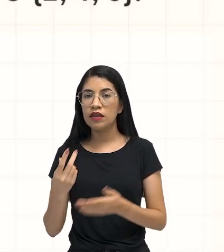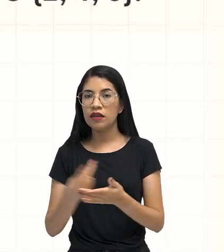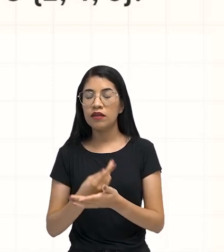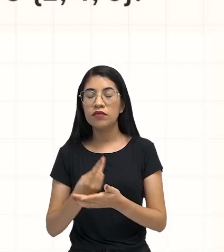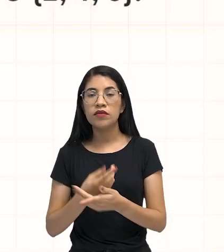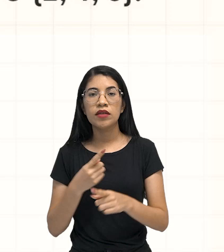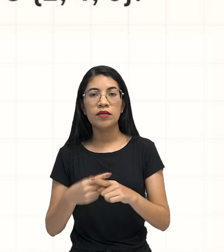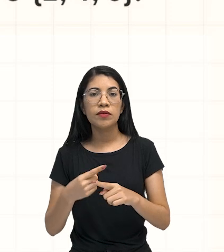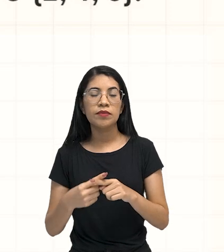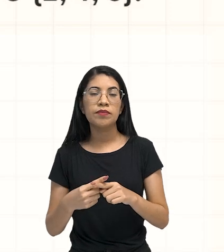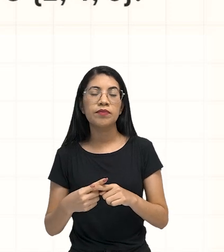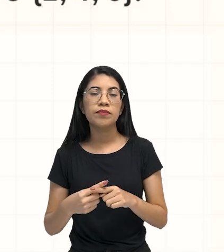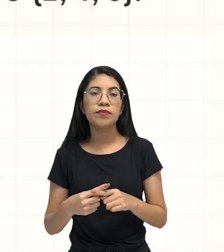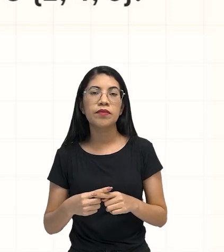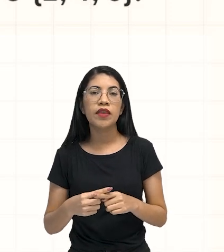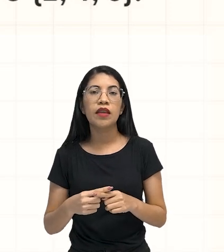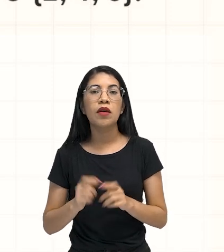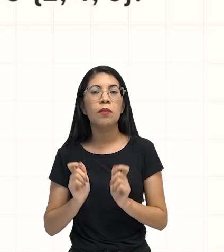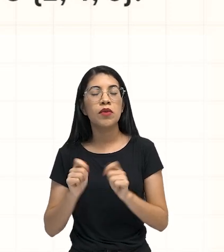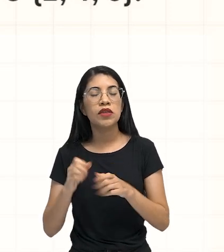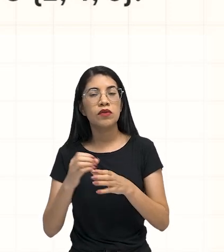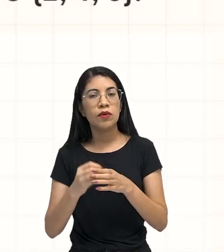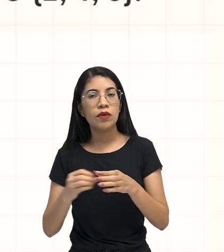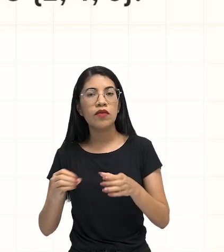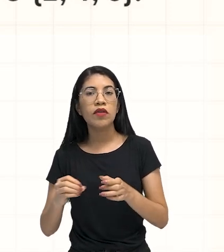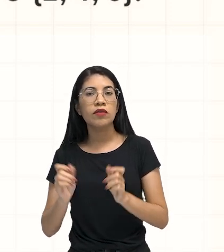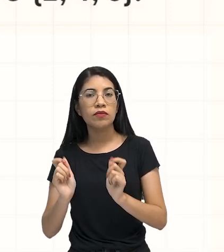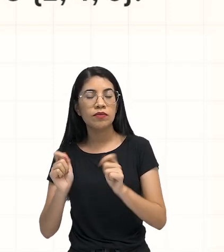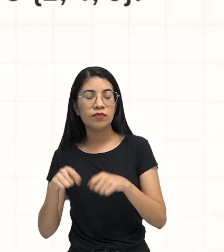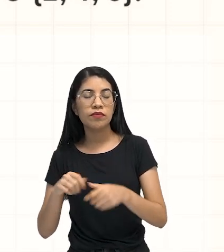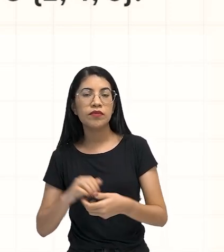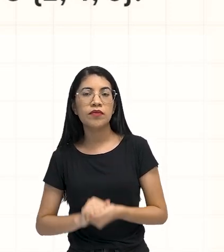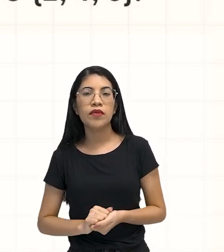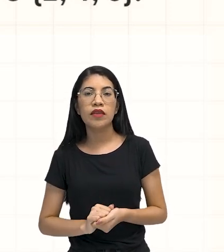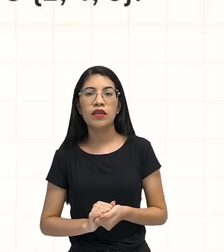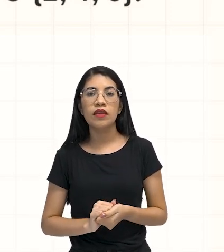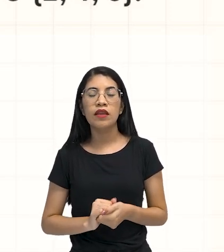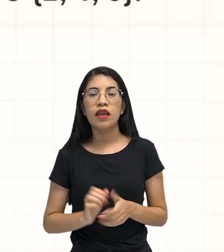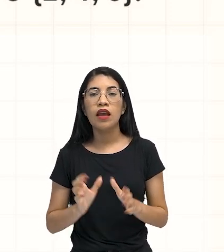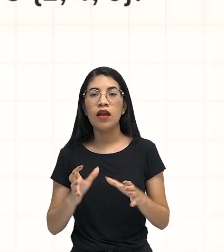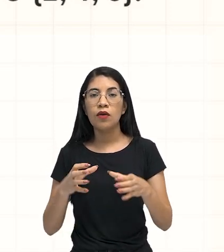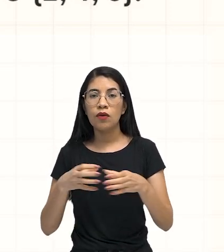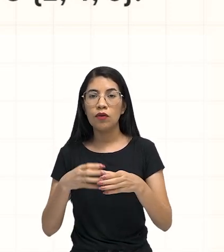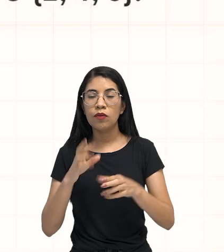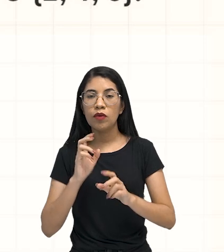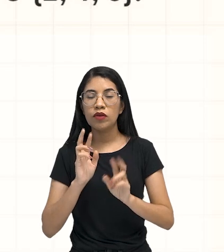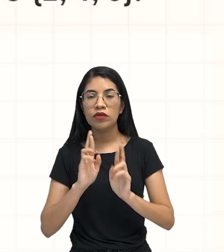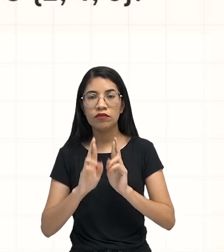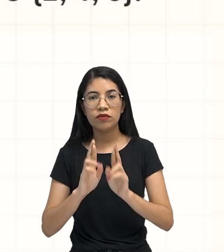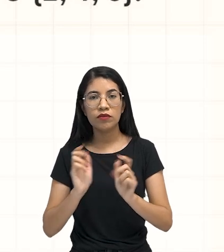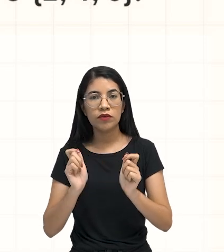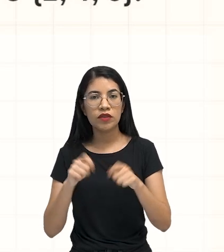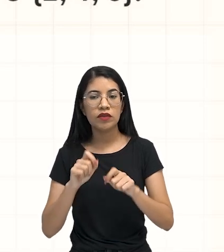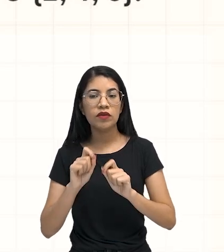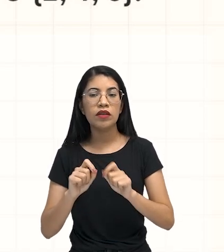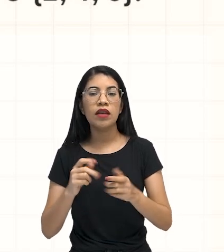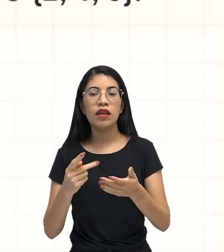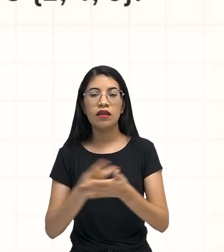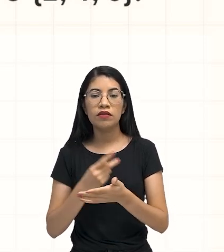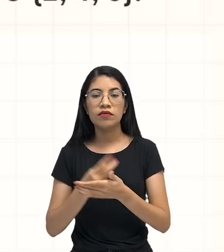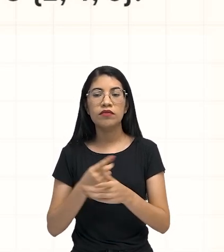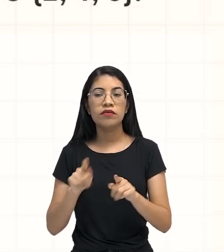Isso aí não é espaço amostral, isso aí pode ser considerado um evento. O espaço amostral também está errado. Esse aqui não é